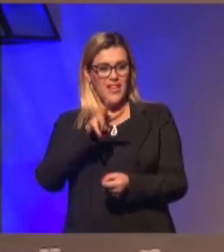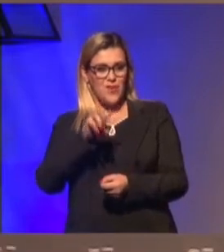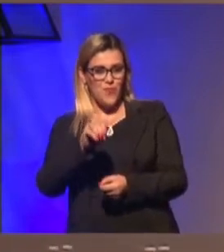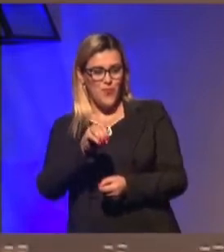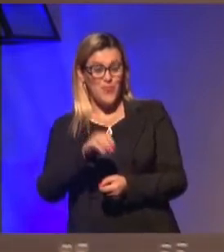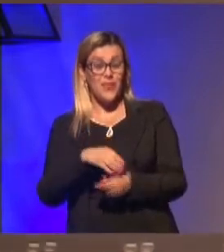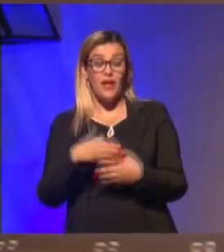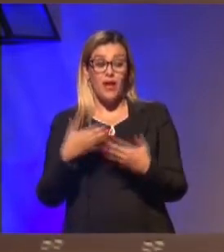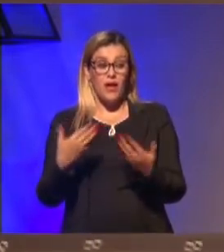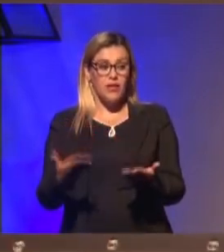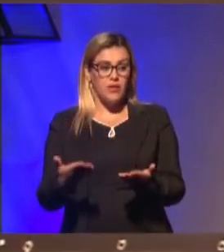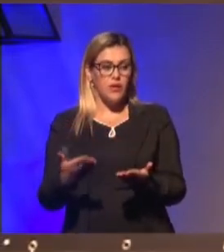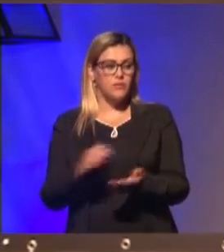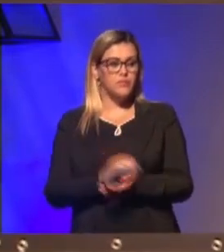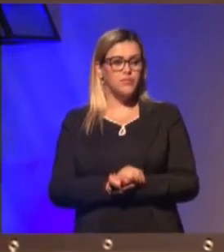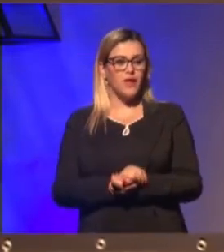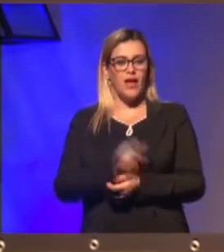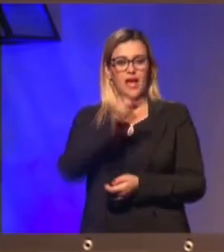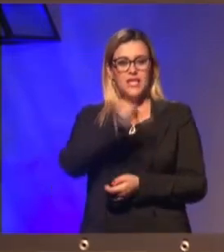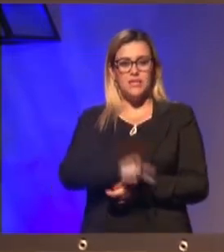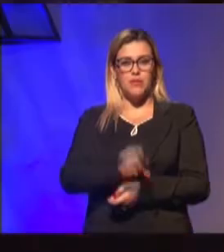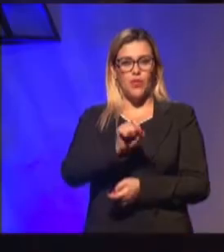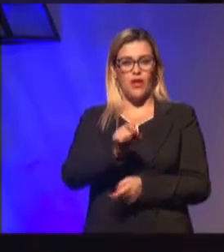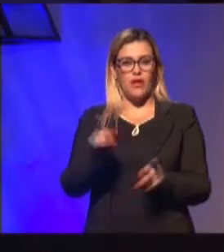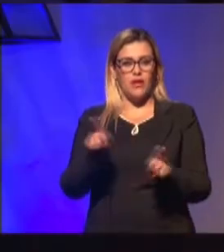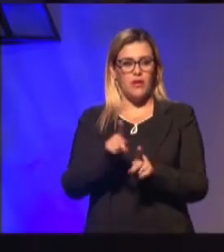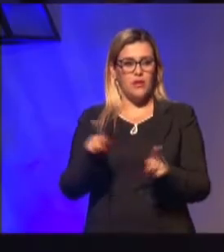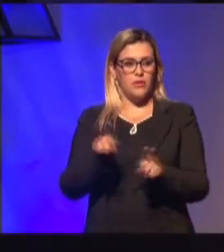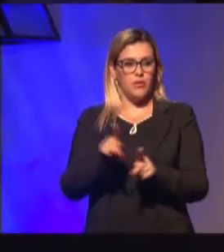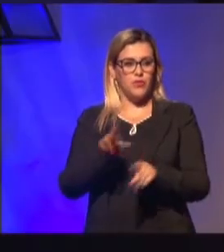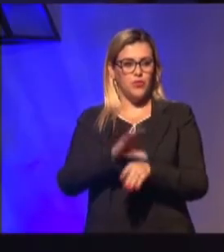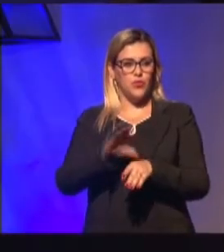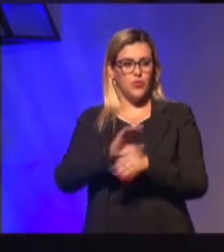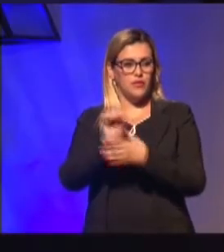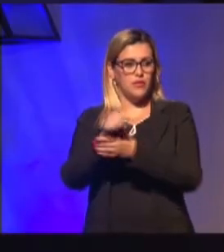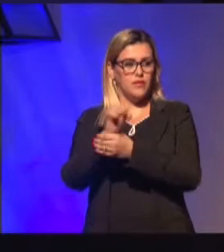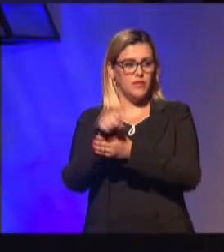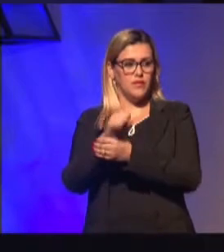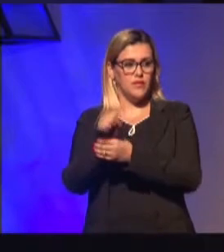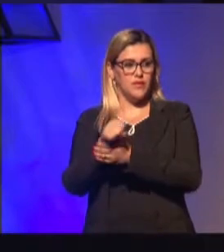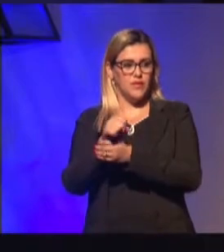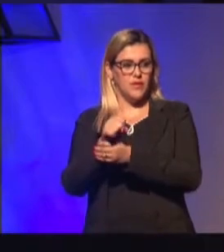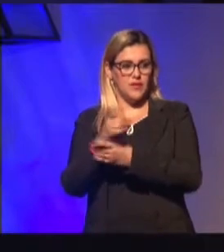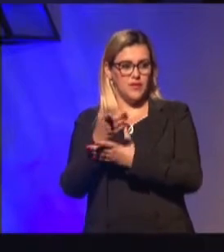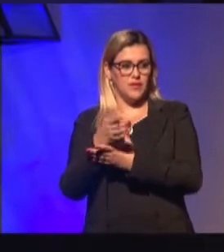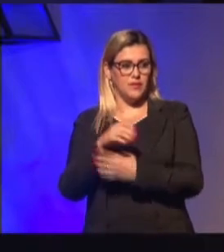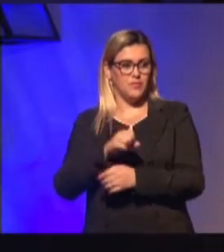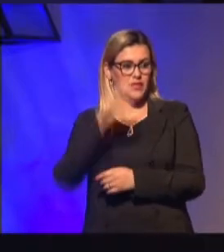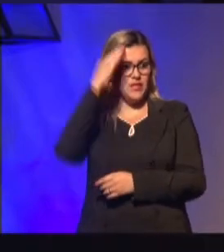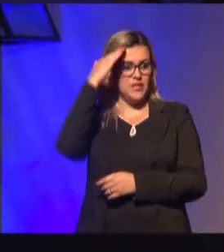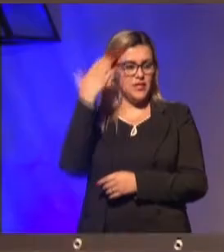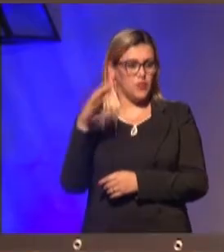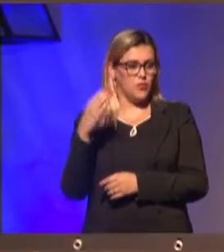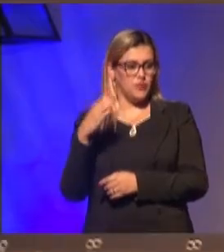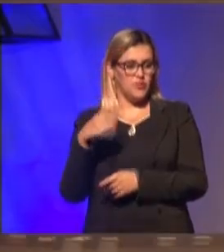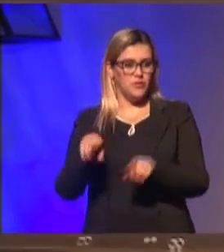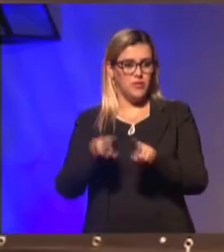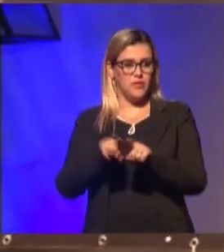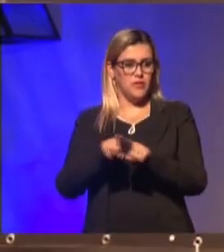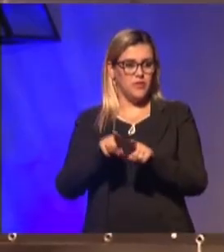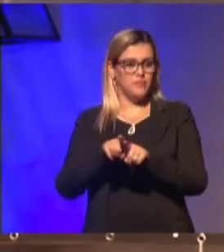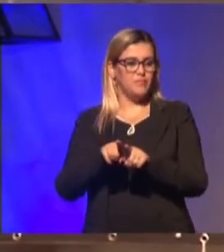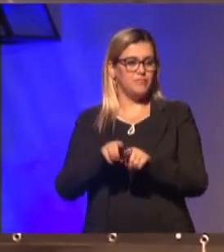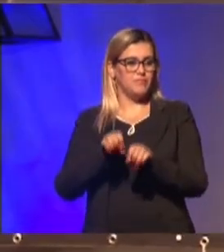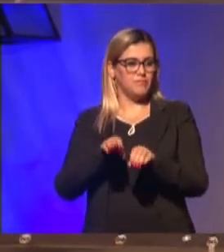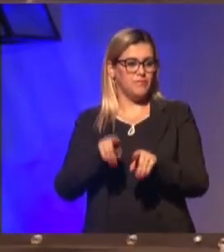seguinte, vou falar sobre esse cara, ó. Professor adjunto do curso de fisioterapia da Universidade Federal de Santa Catarina e docente permanente